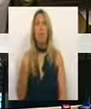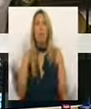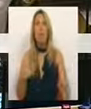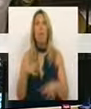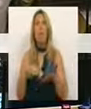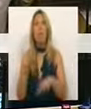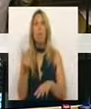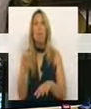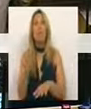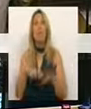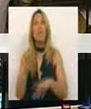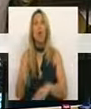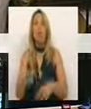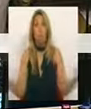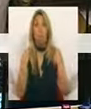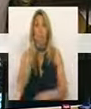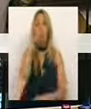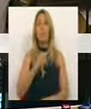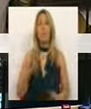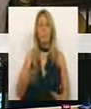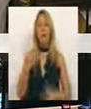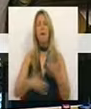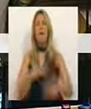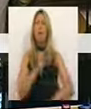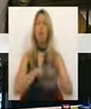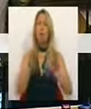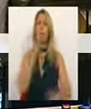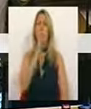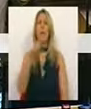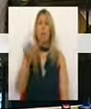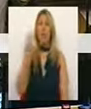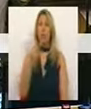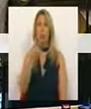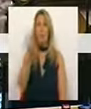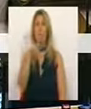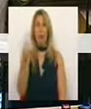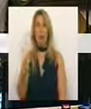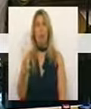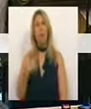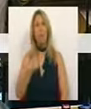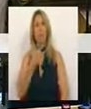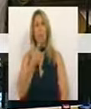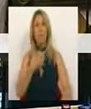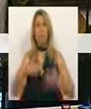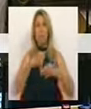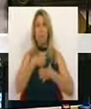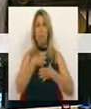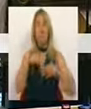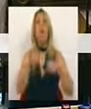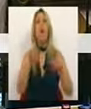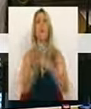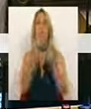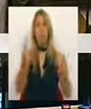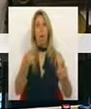Mas avançando, Sr. Deputado Carlos Pereira, eu percebo o seu incómodo, é que o Sr. Deputado Carlos Pereira tem mania dos anúncios, tem mania dos